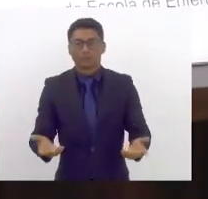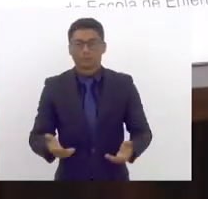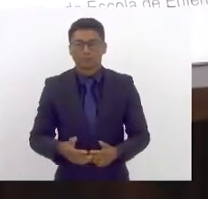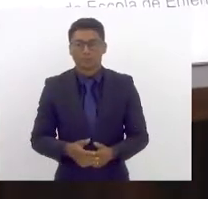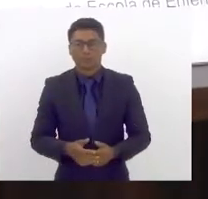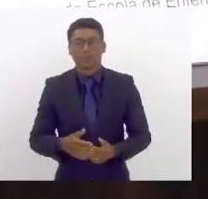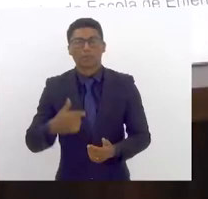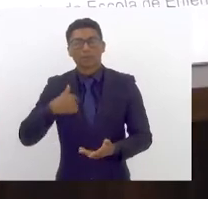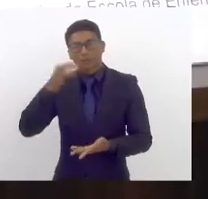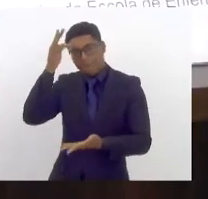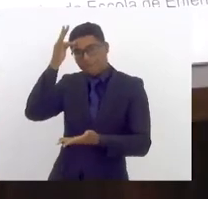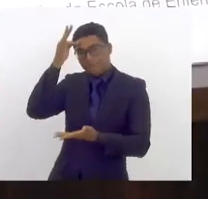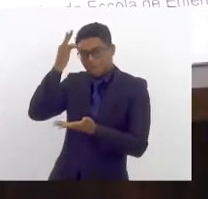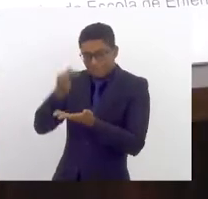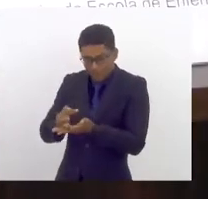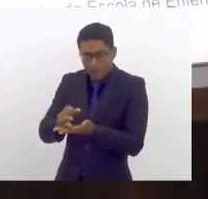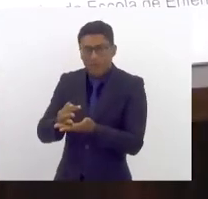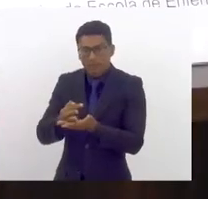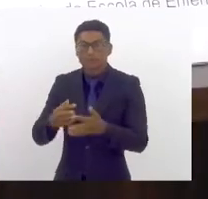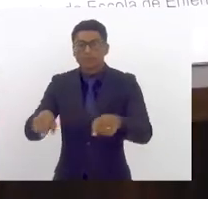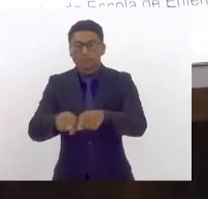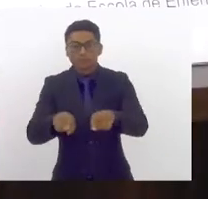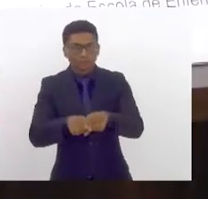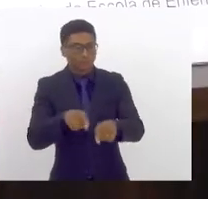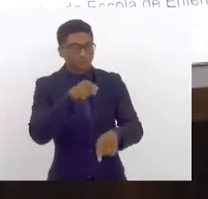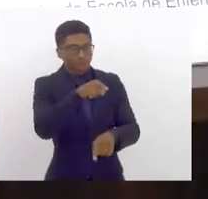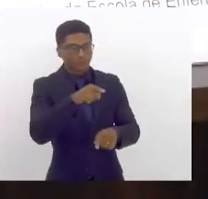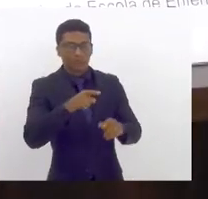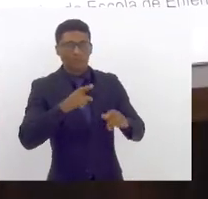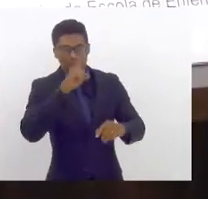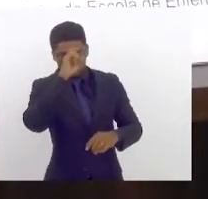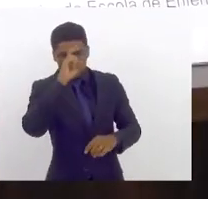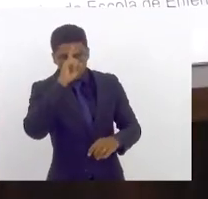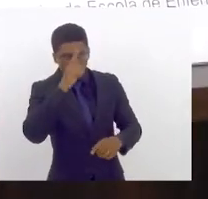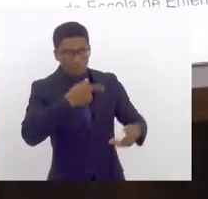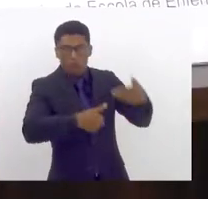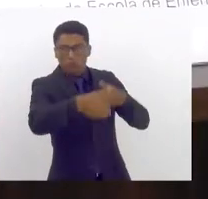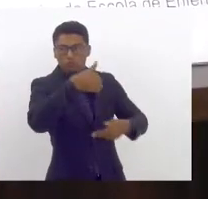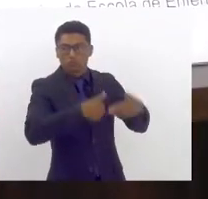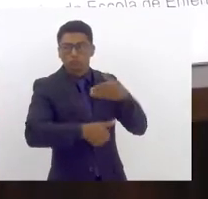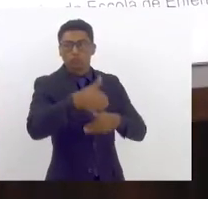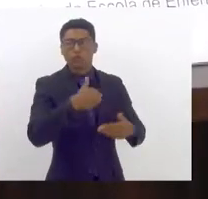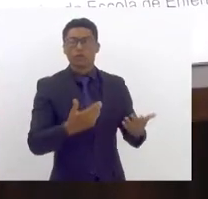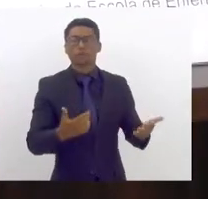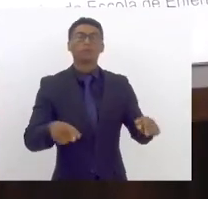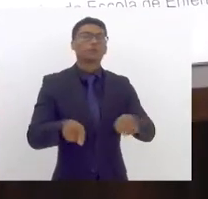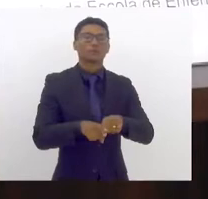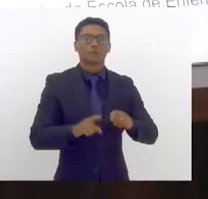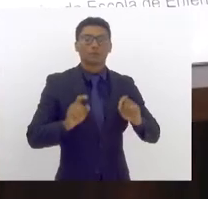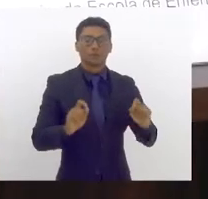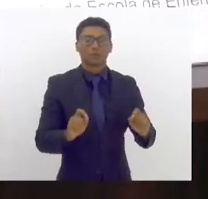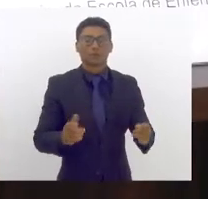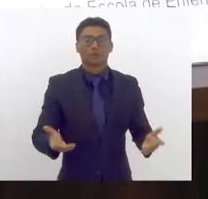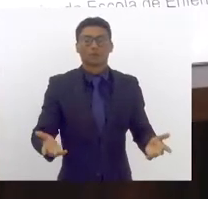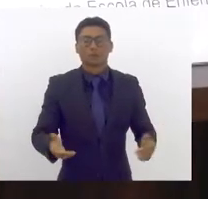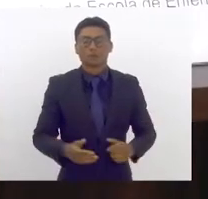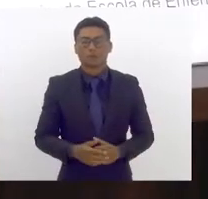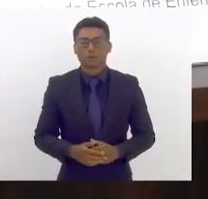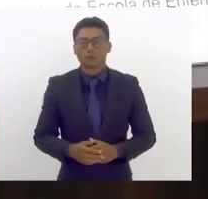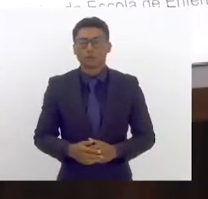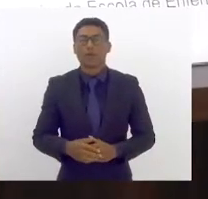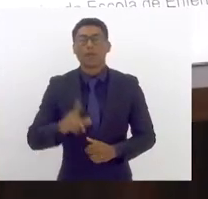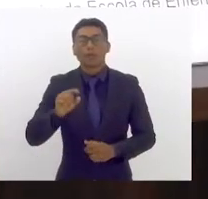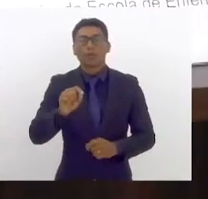a fé além de todo o serviço de saúde né foi realmente eu queria ressaltar que hoje a importância